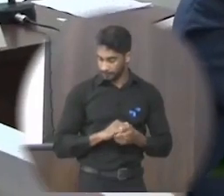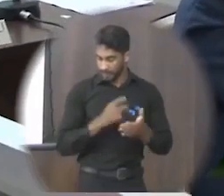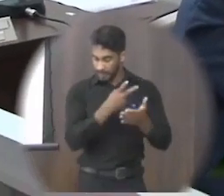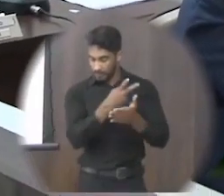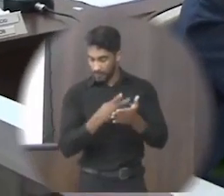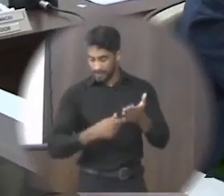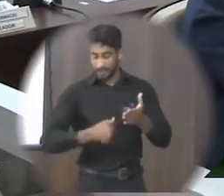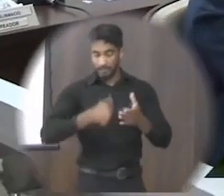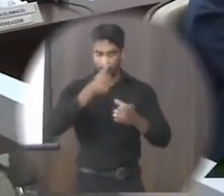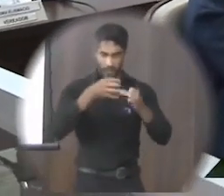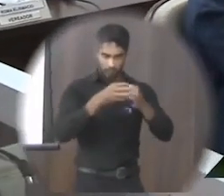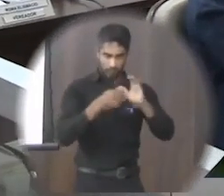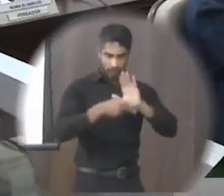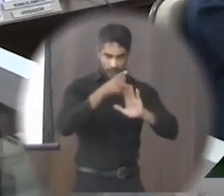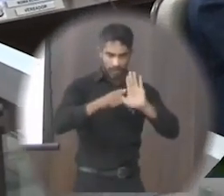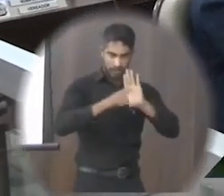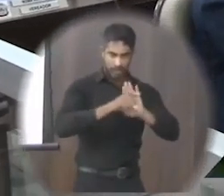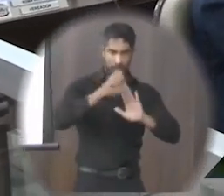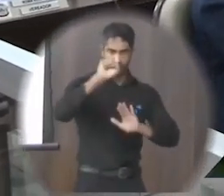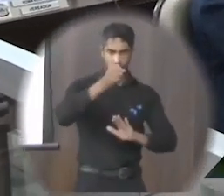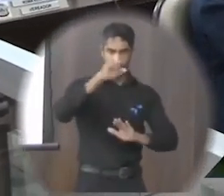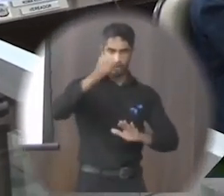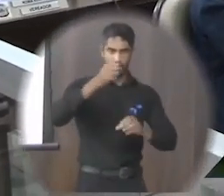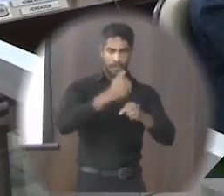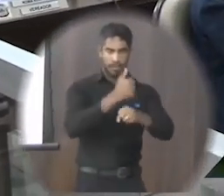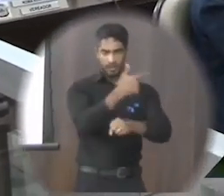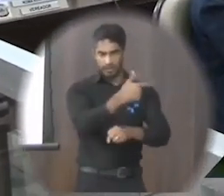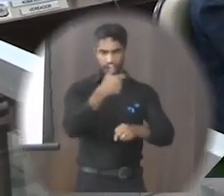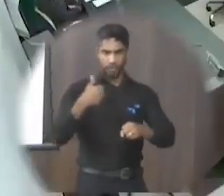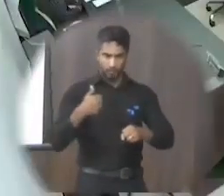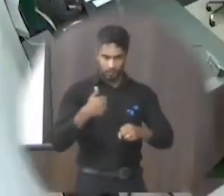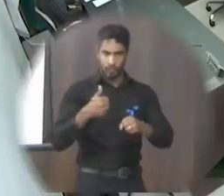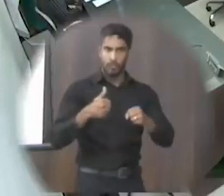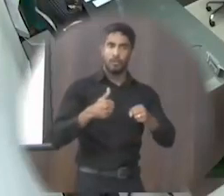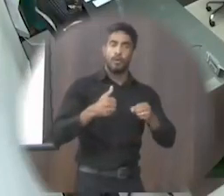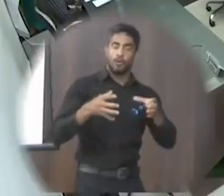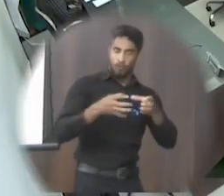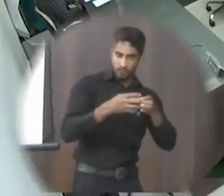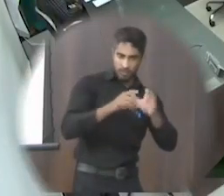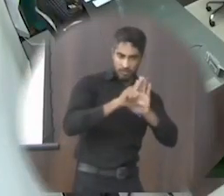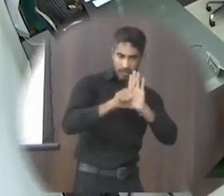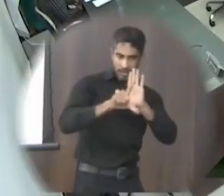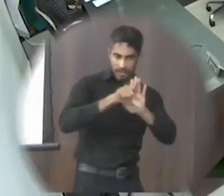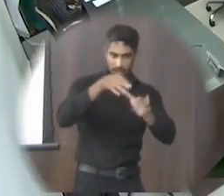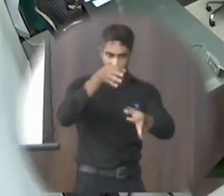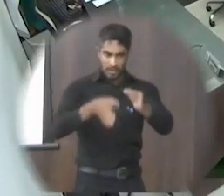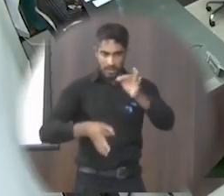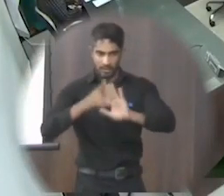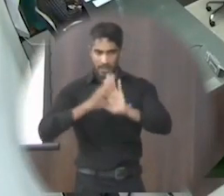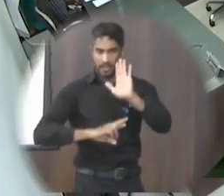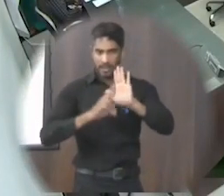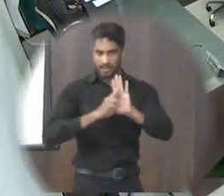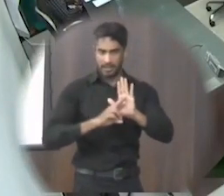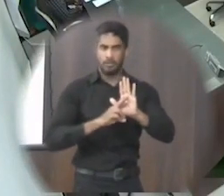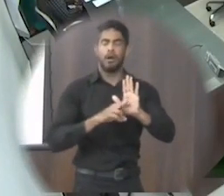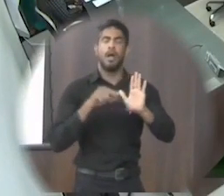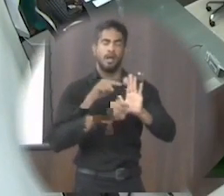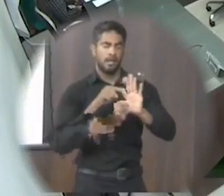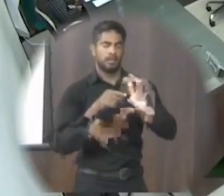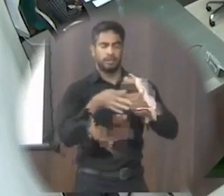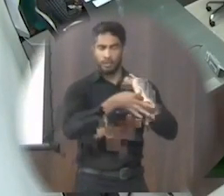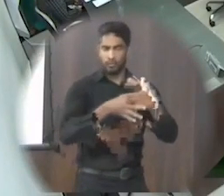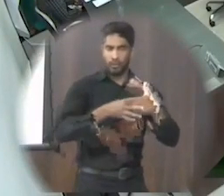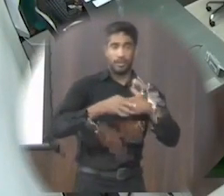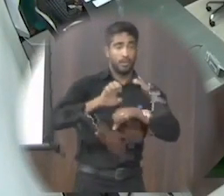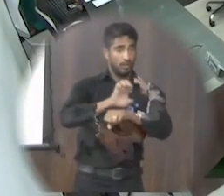Parecer para o primeiro turno do projeto de lei 088-2021, Comissão de Legislação, Justiça e Redação. Relatório, de autoria do